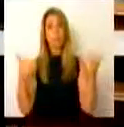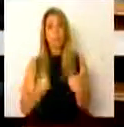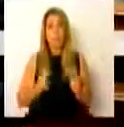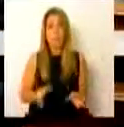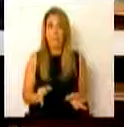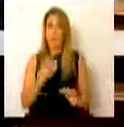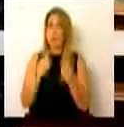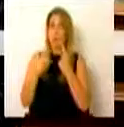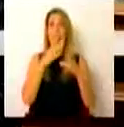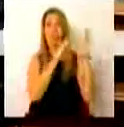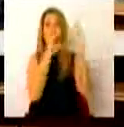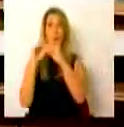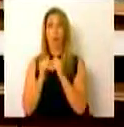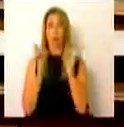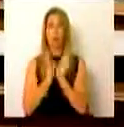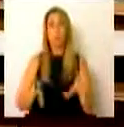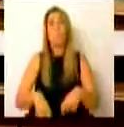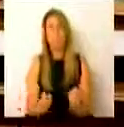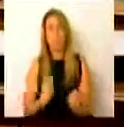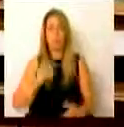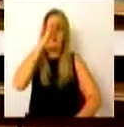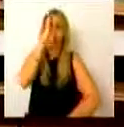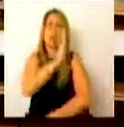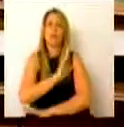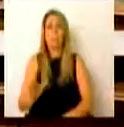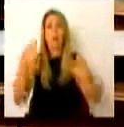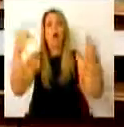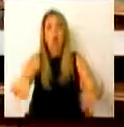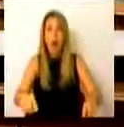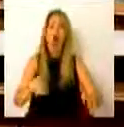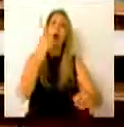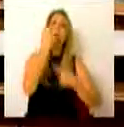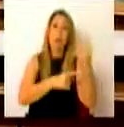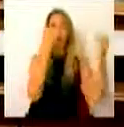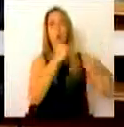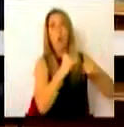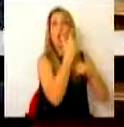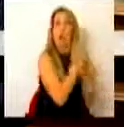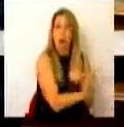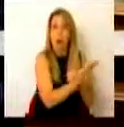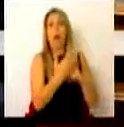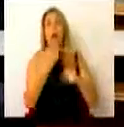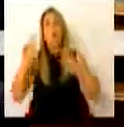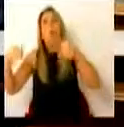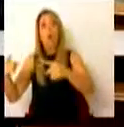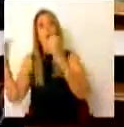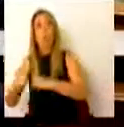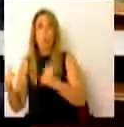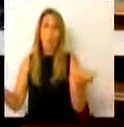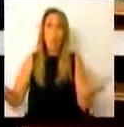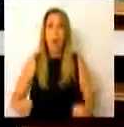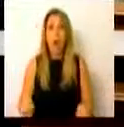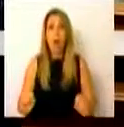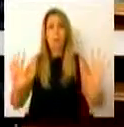partida sabemos todos, que há matérias nas quais estaremos de acordo uns com os outros pontualmente, noutras estaremos de acordo noutras, e portanto não estamos